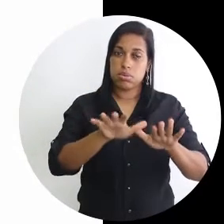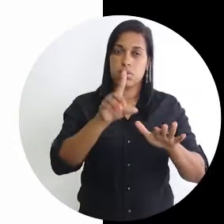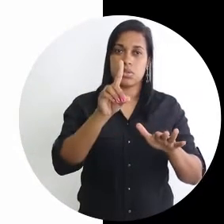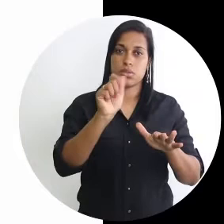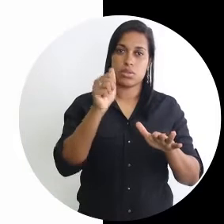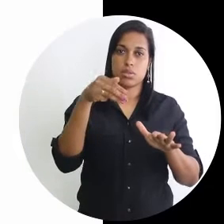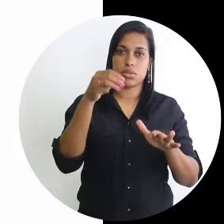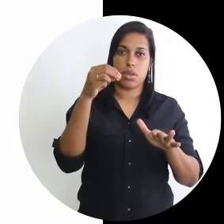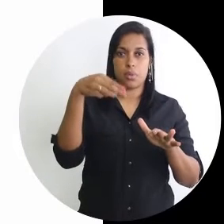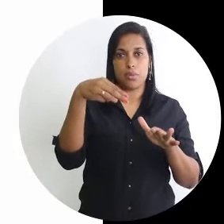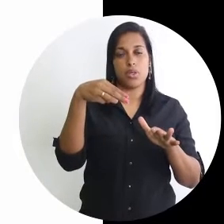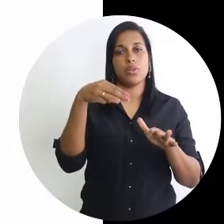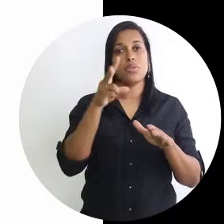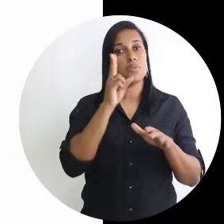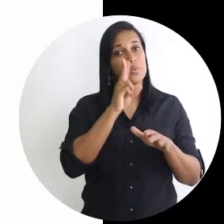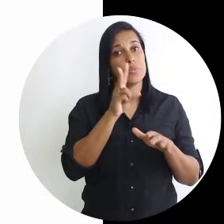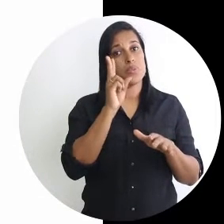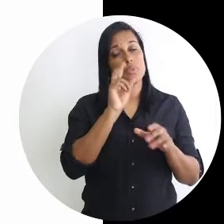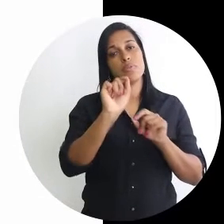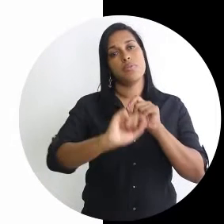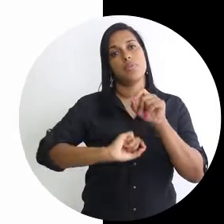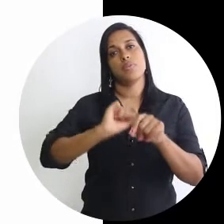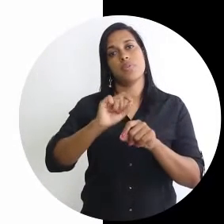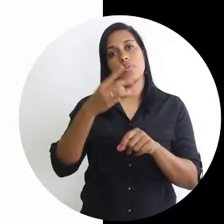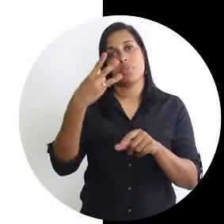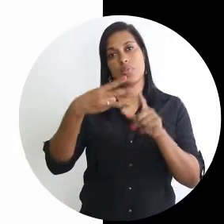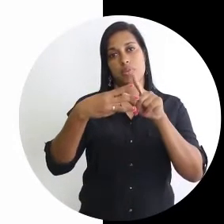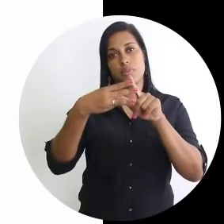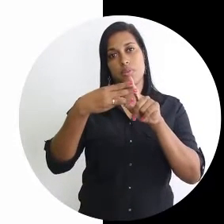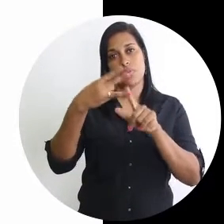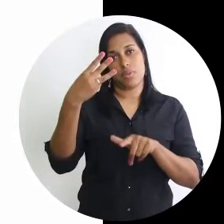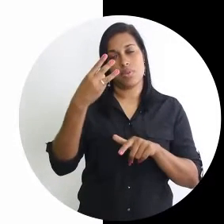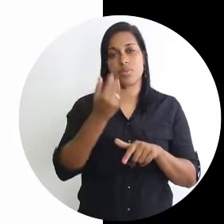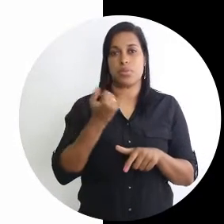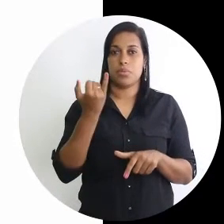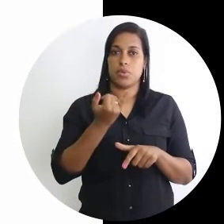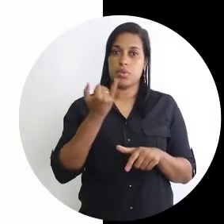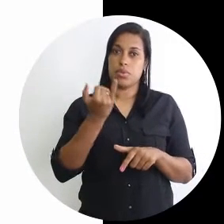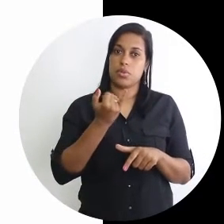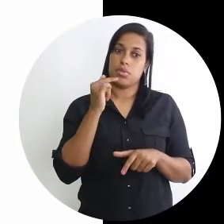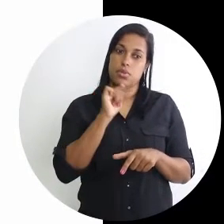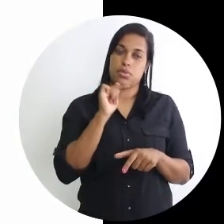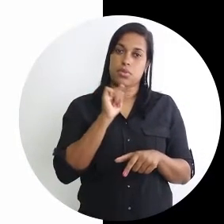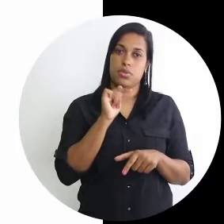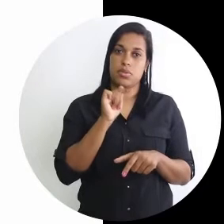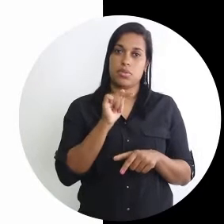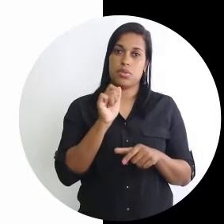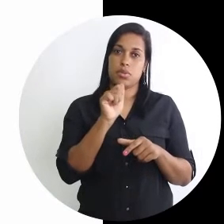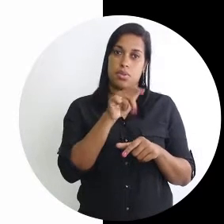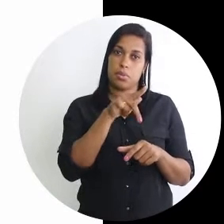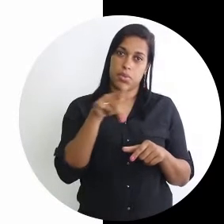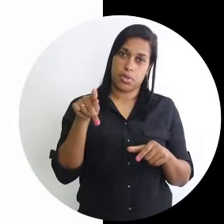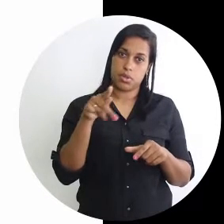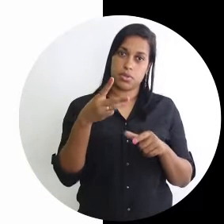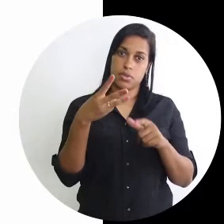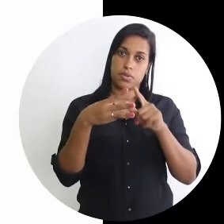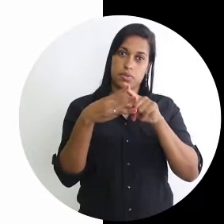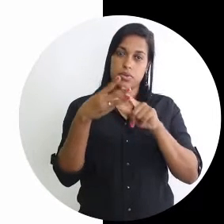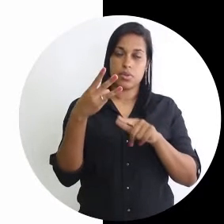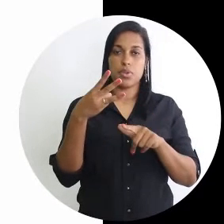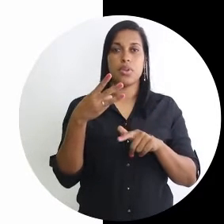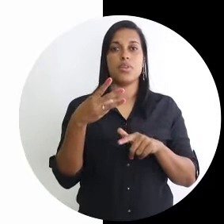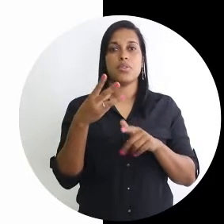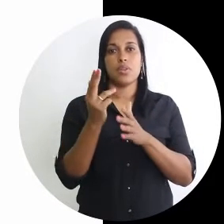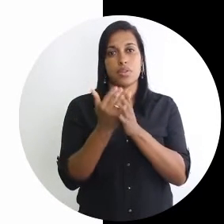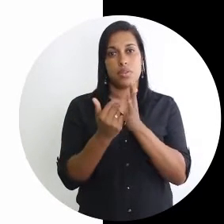Demo. E vocês podem ver aí 3 elementos, certo? Nessa aplicação. São 3 quadrados que